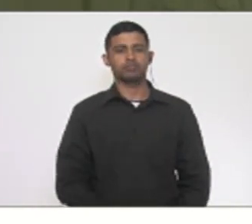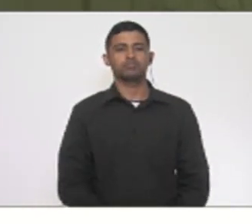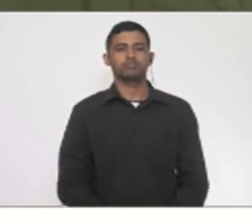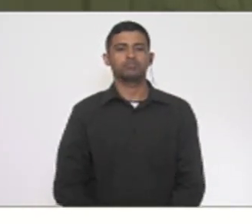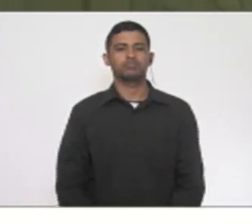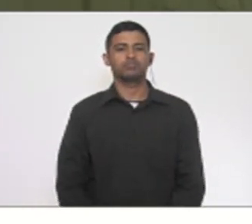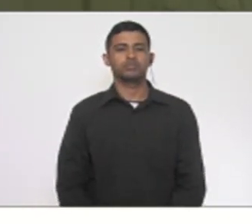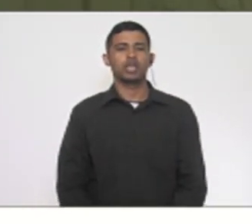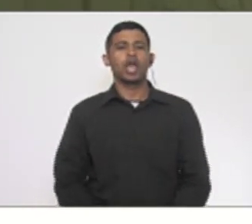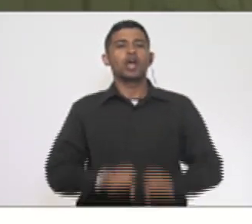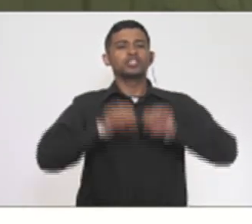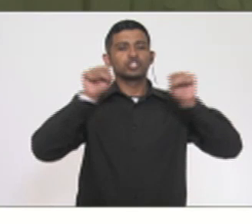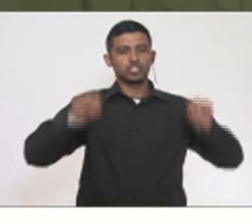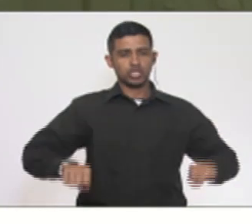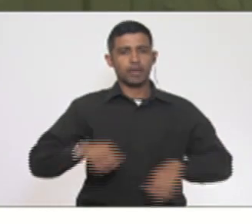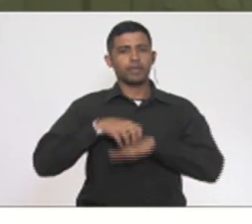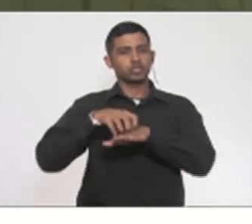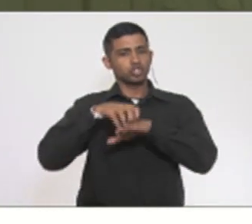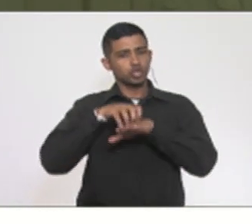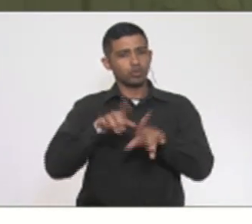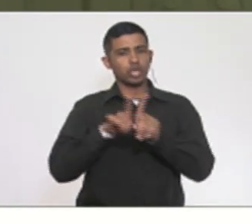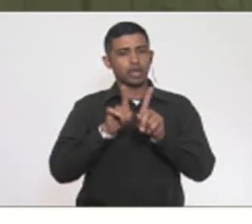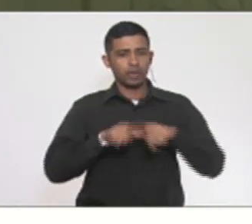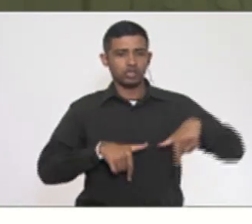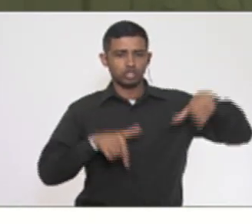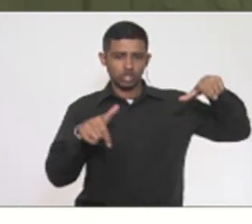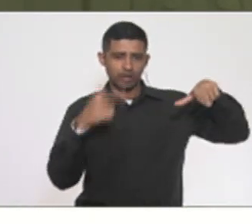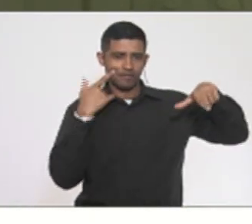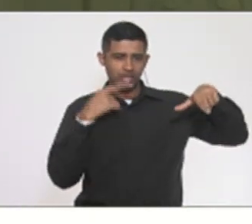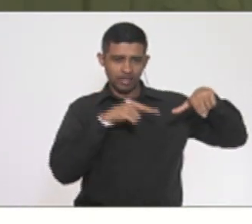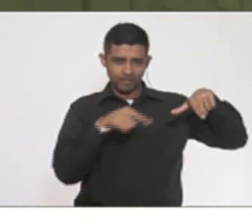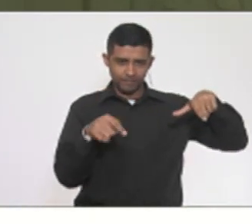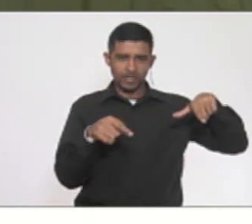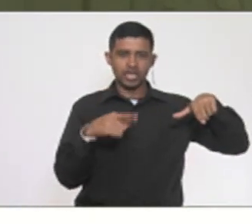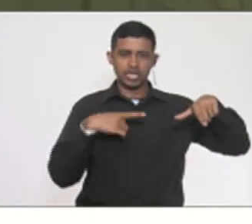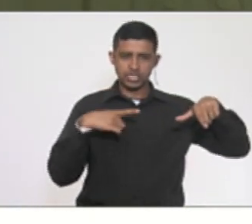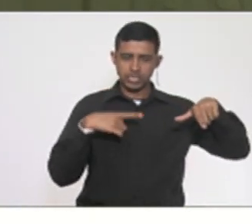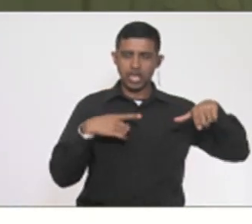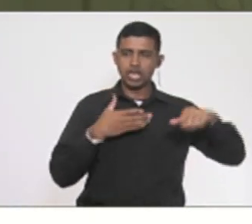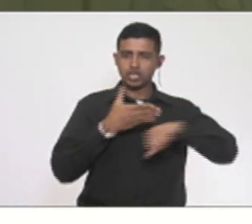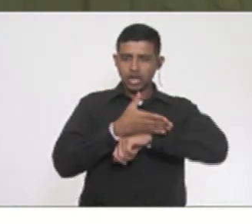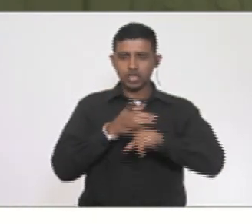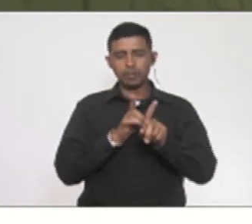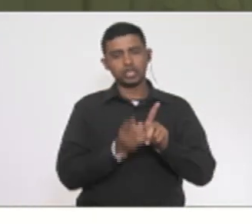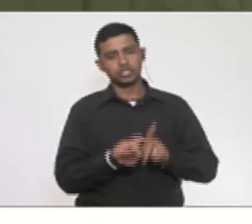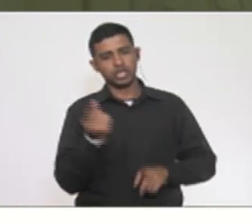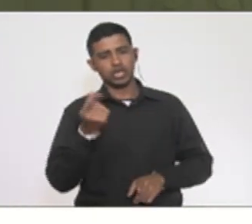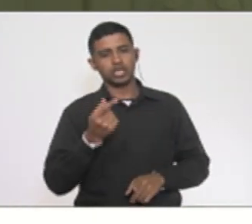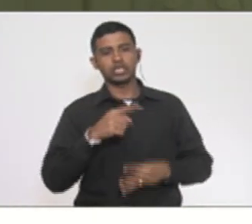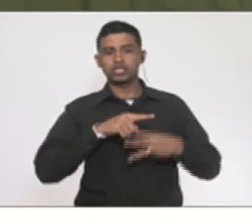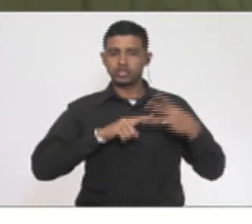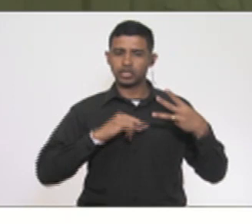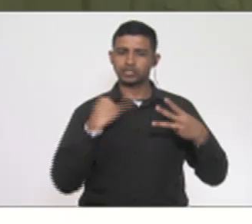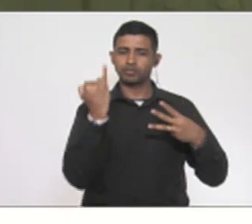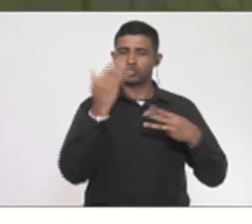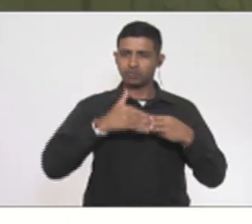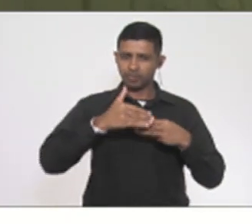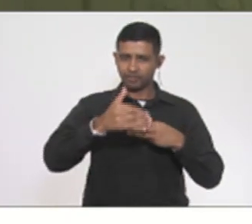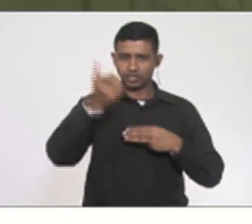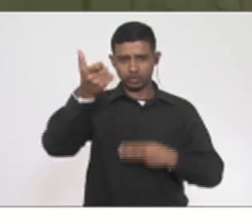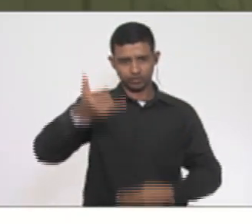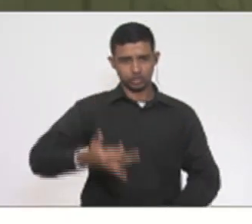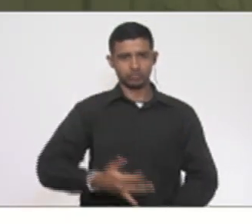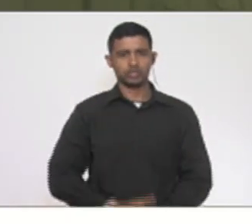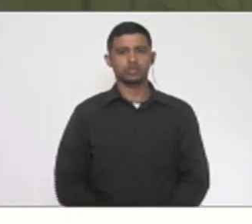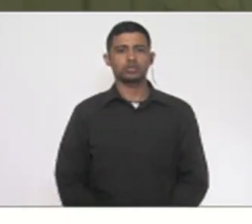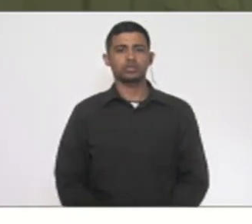a certificação de independência do transportador e o regime de entrada e saída. São 3 marcos importantes. Eu vou explicar um pouquinho mais para frente,